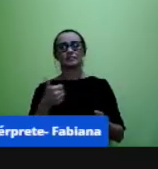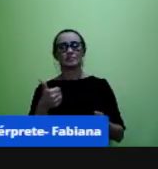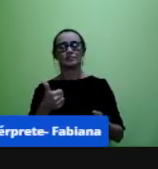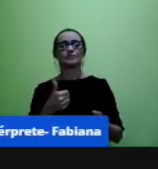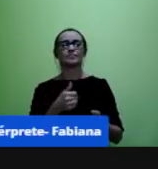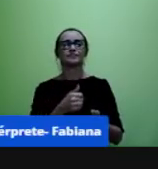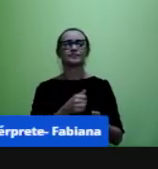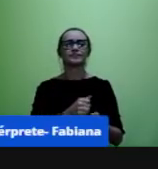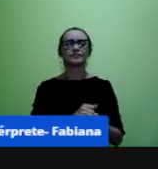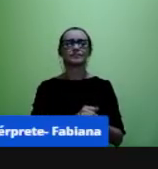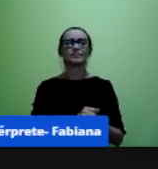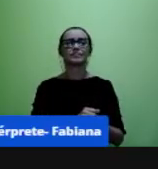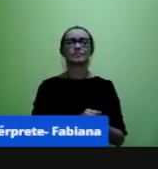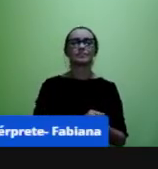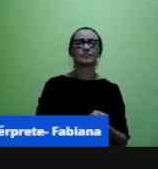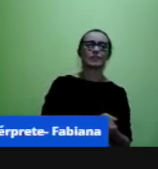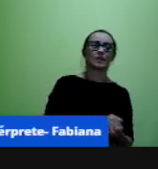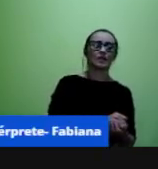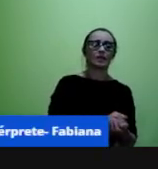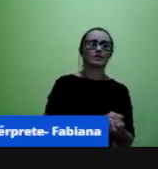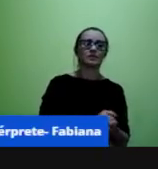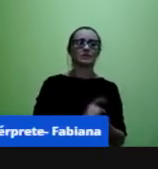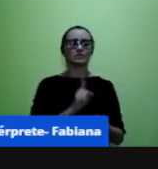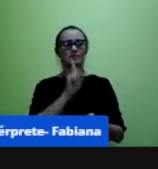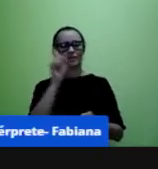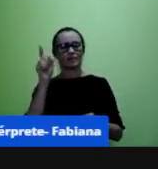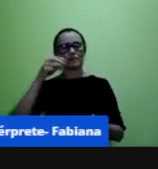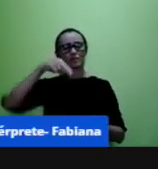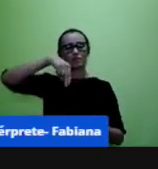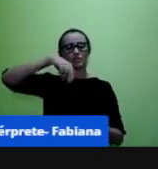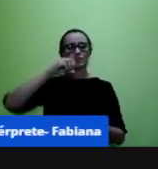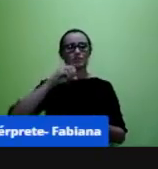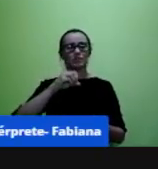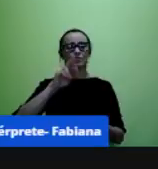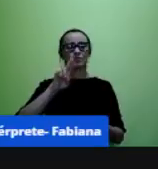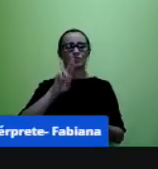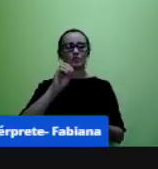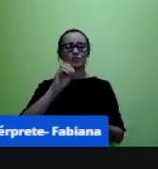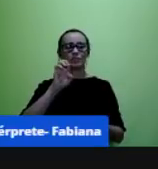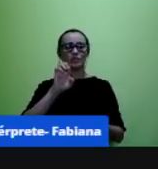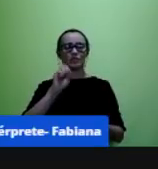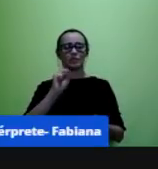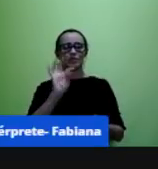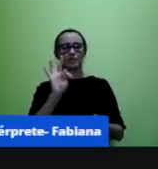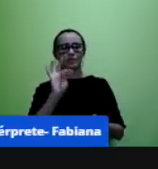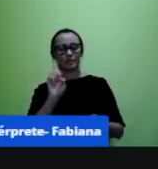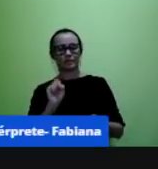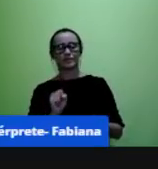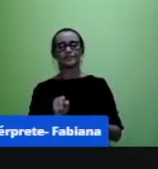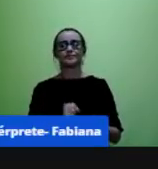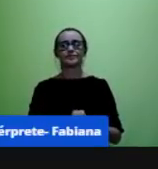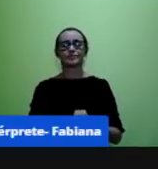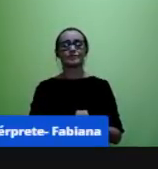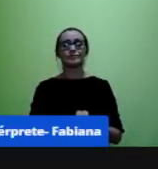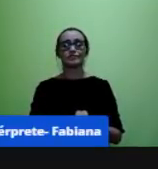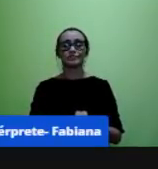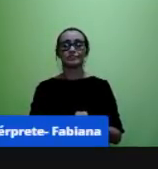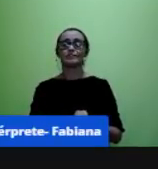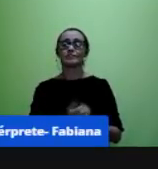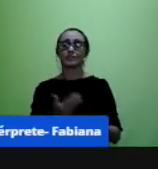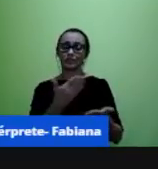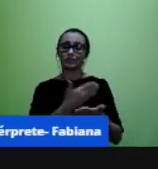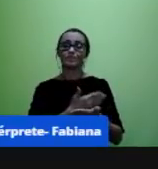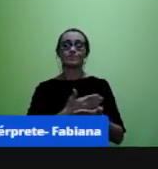Derzi, né, que fica lá no Jardim Noroeste. É a primeira vez que eu estou lá, já comecei nesse contexto remoto, tá?